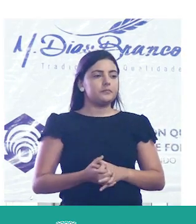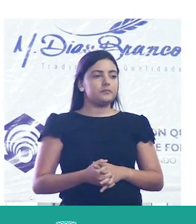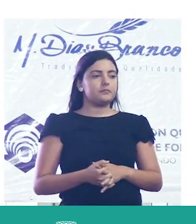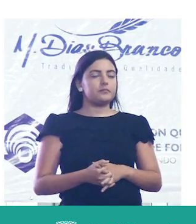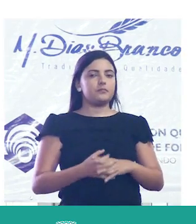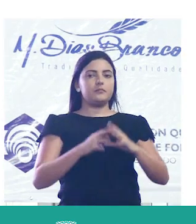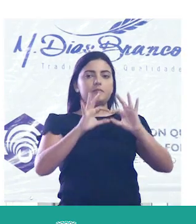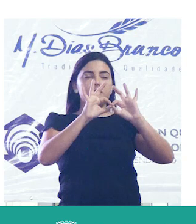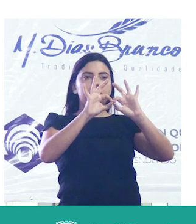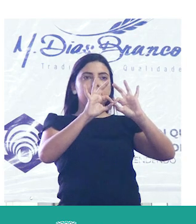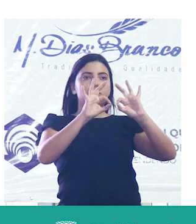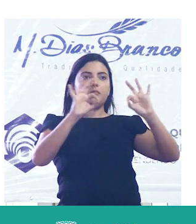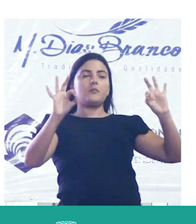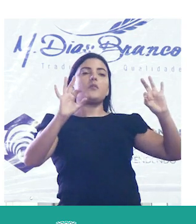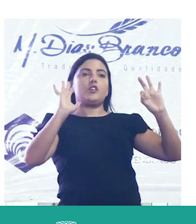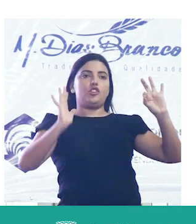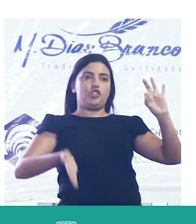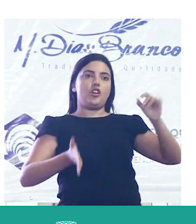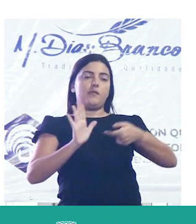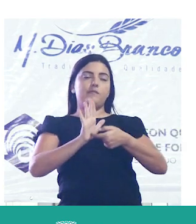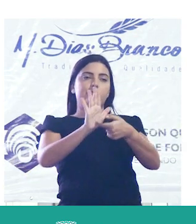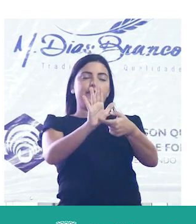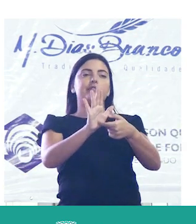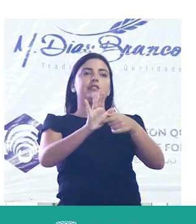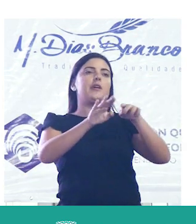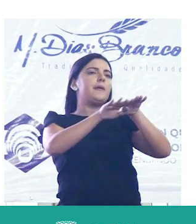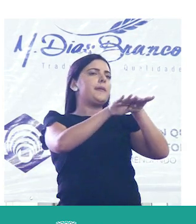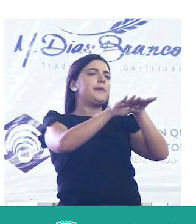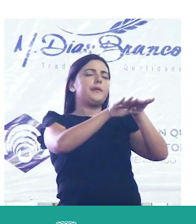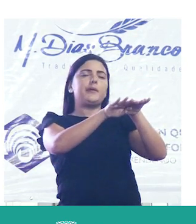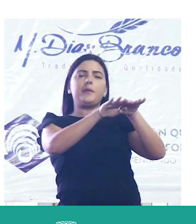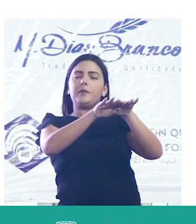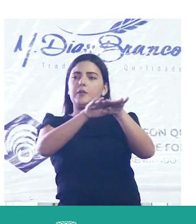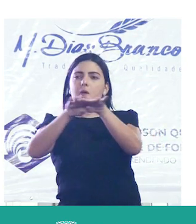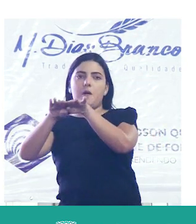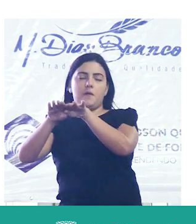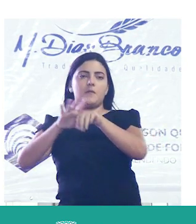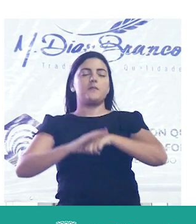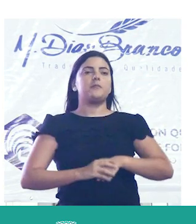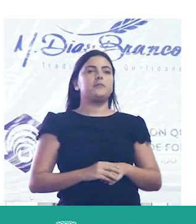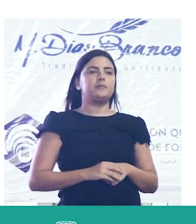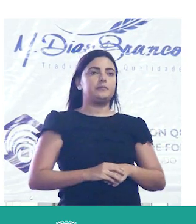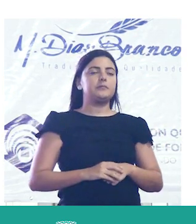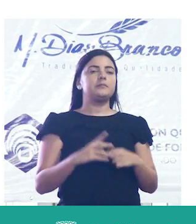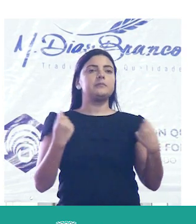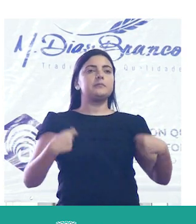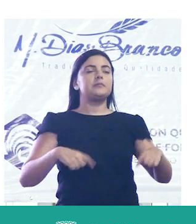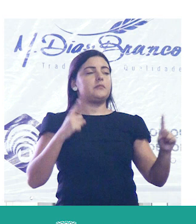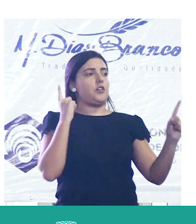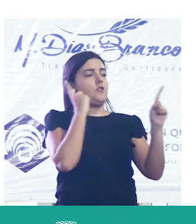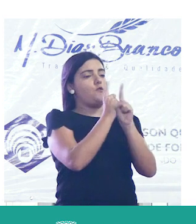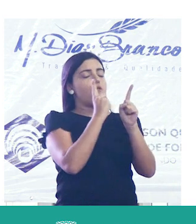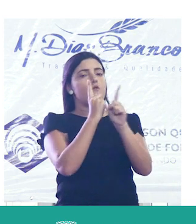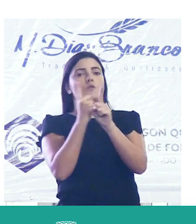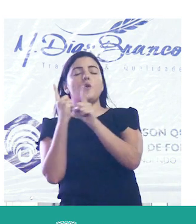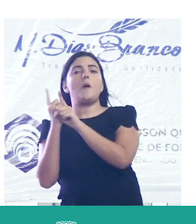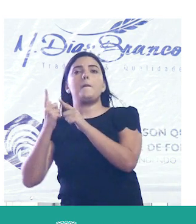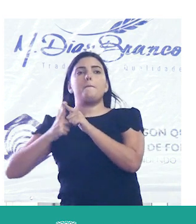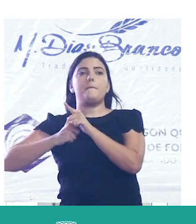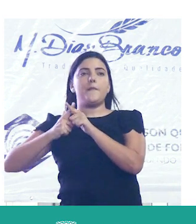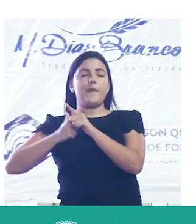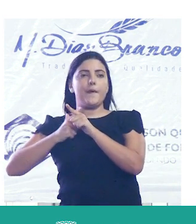da equação, já foi dada, toda balanceada. Eu preciso identificar quem são os envolvidos no